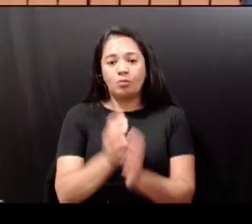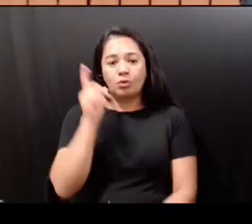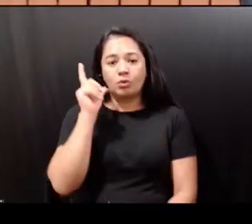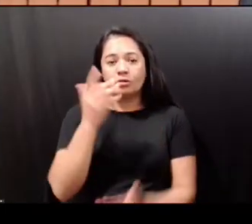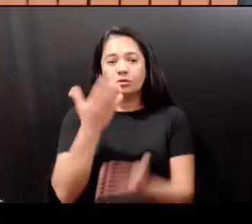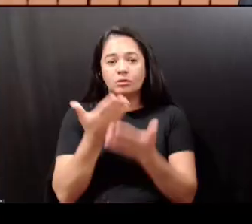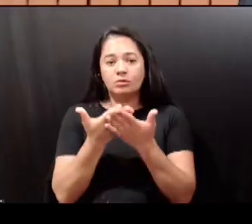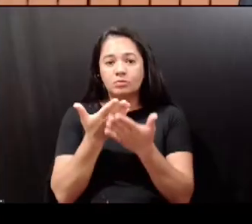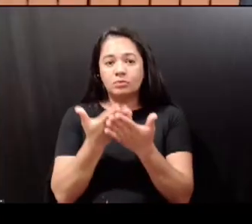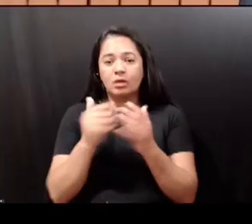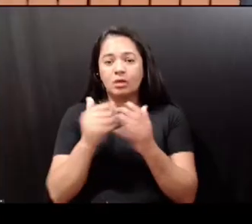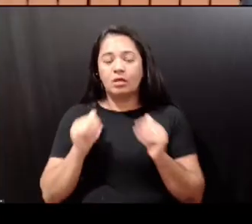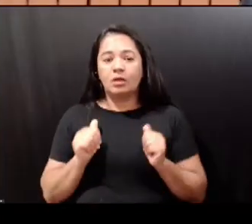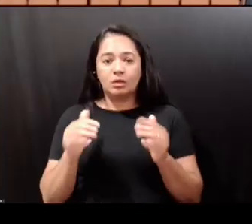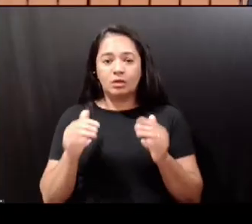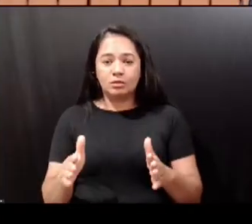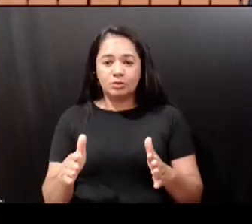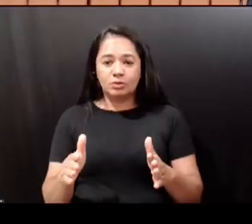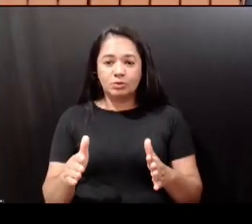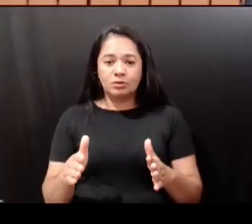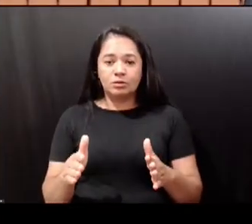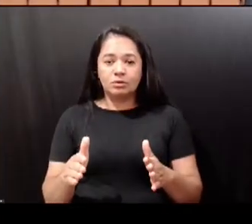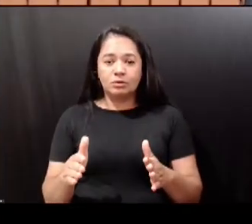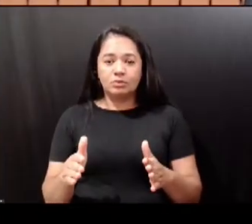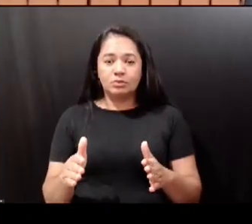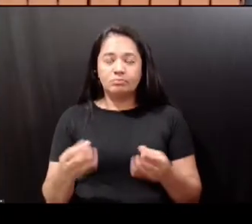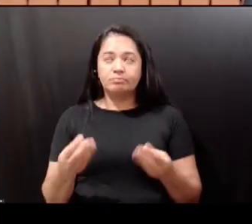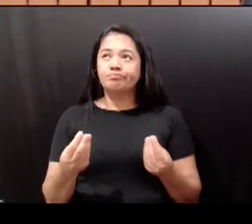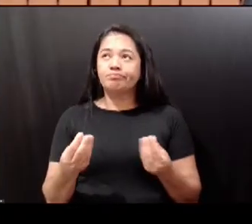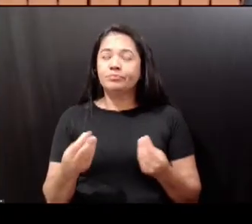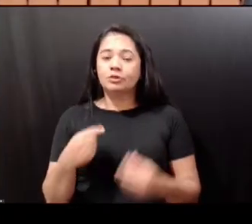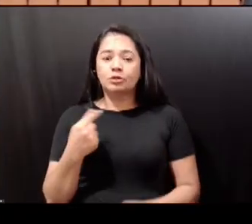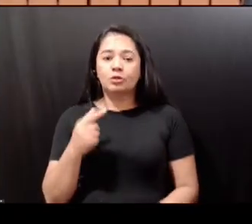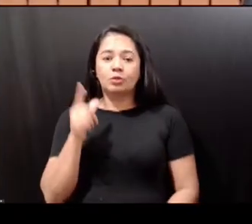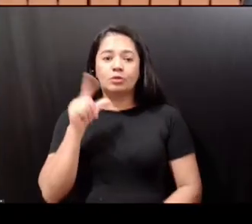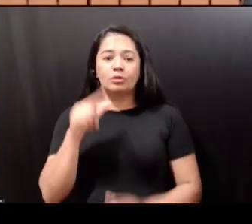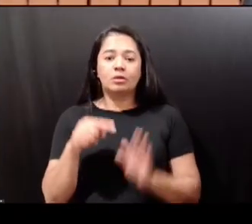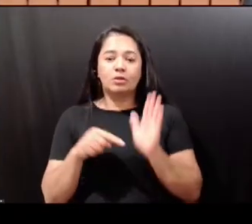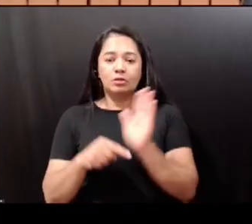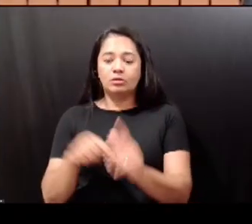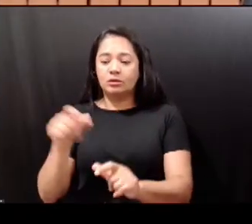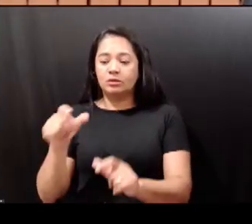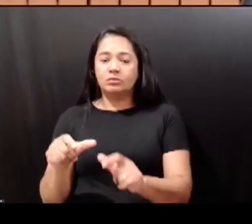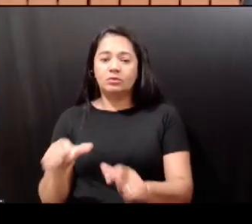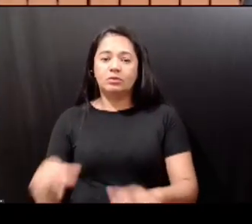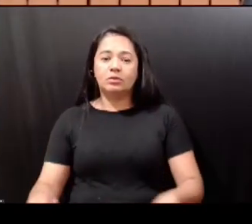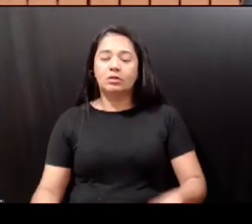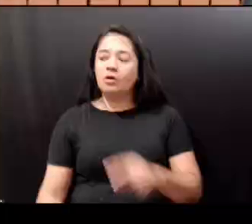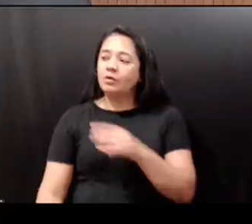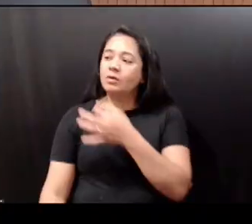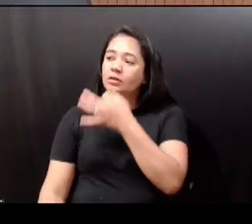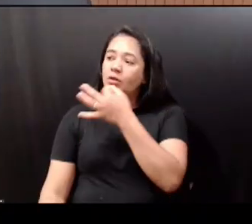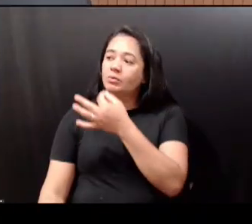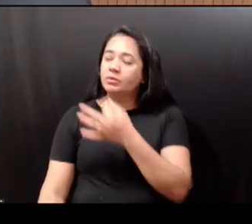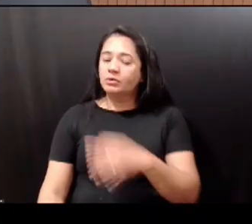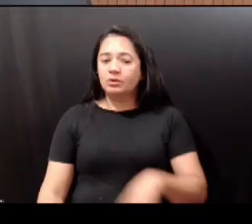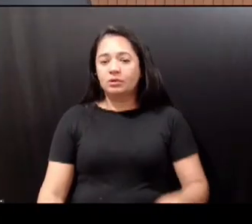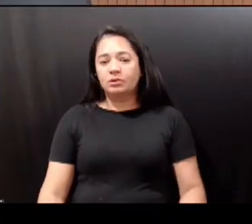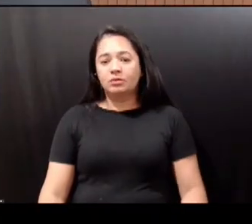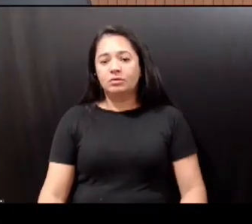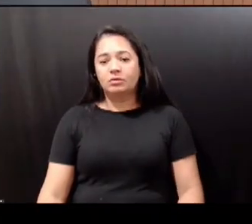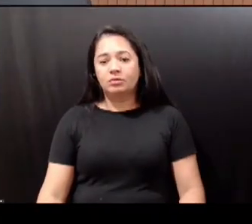medidas para que a gente possa ajudar os usuários desses planos. O que vocês acham da gente